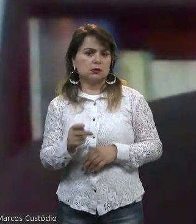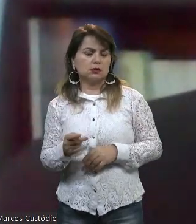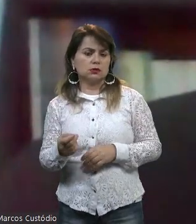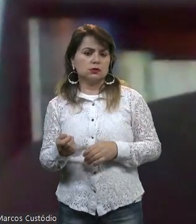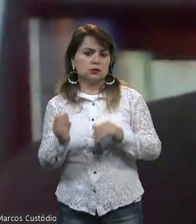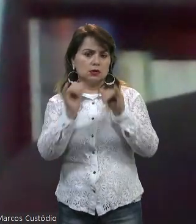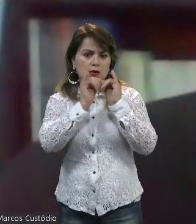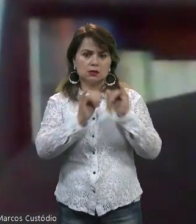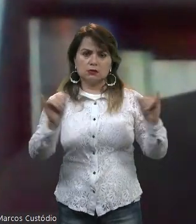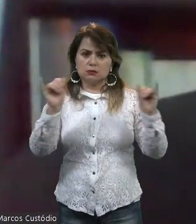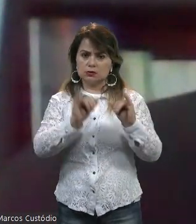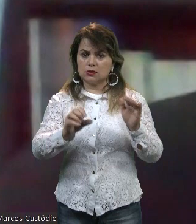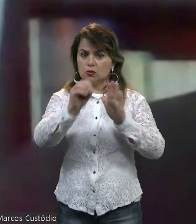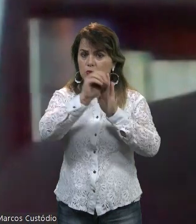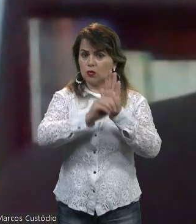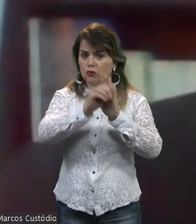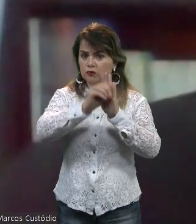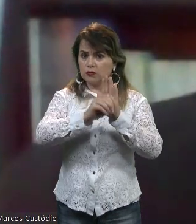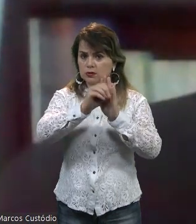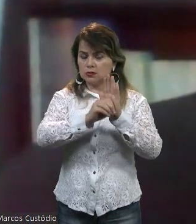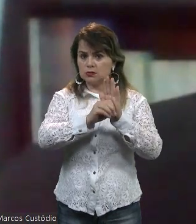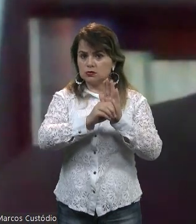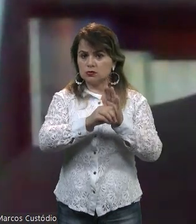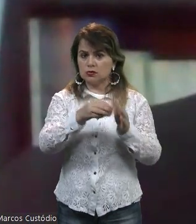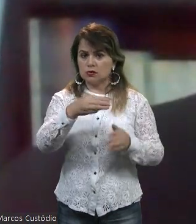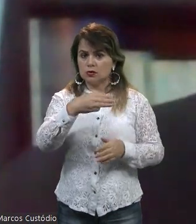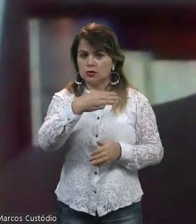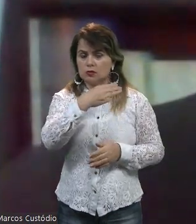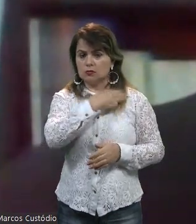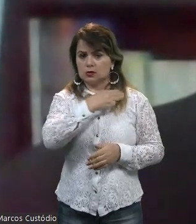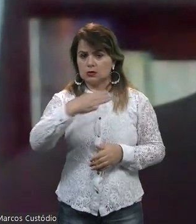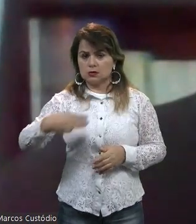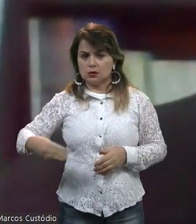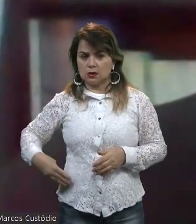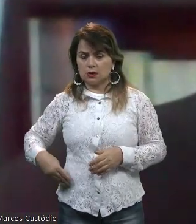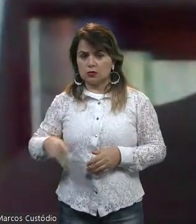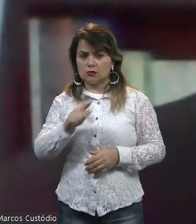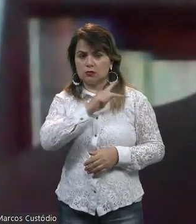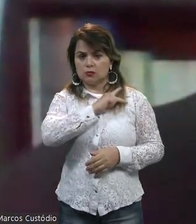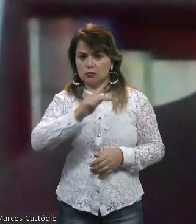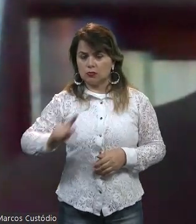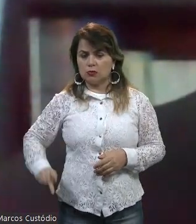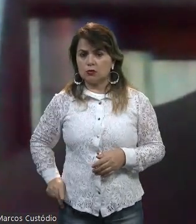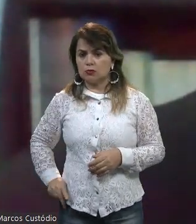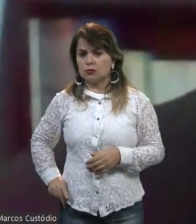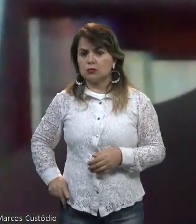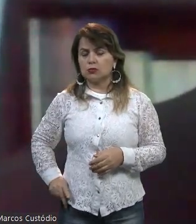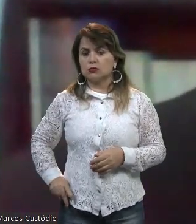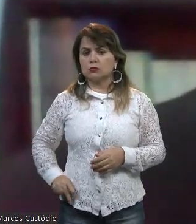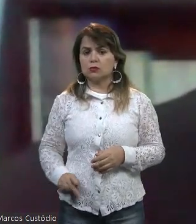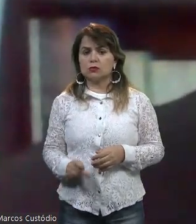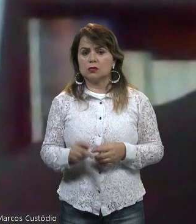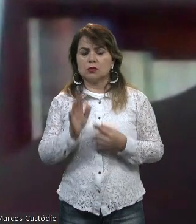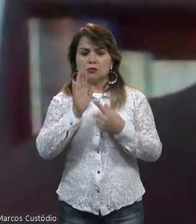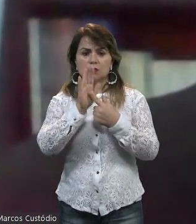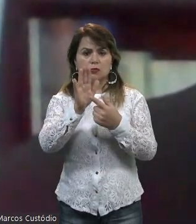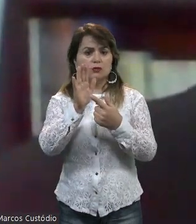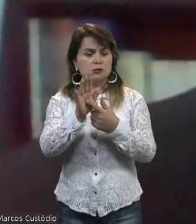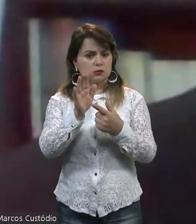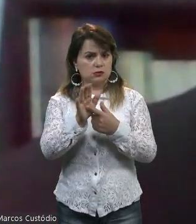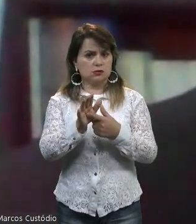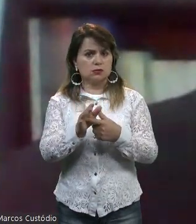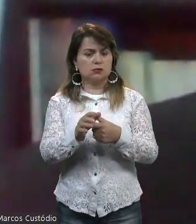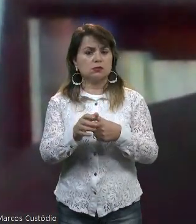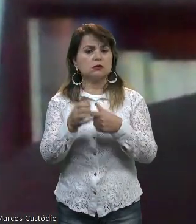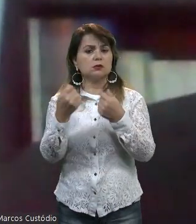esse ofício do Ministério Público pugnando pela ilegitimidade, pela ilegalidade desta concessão.